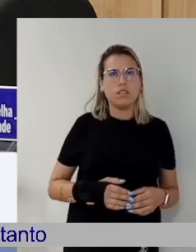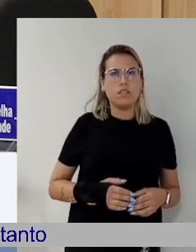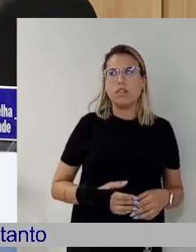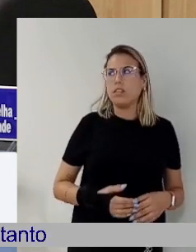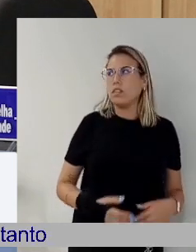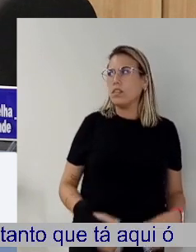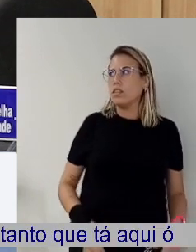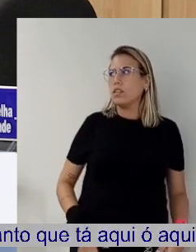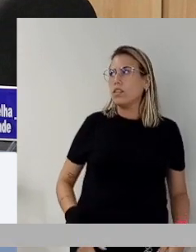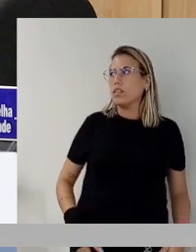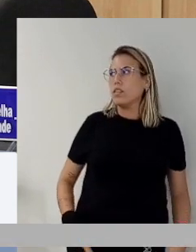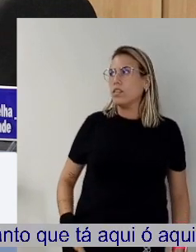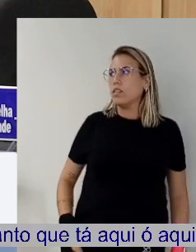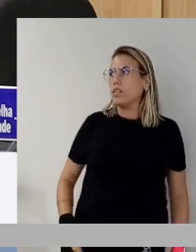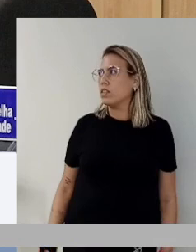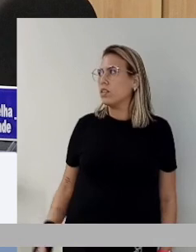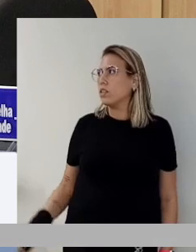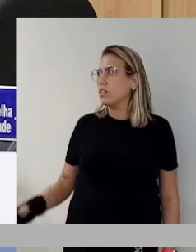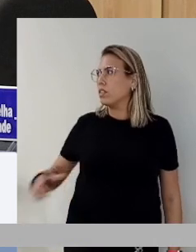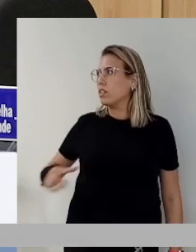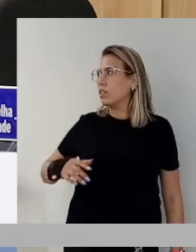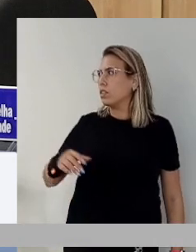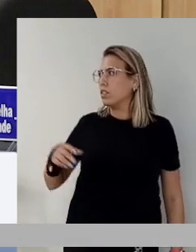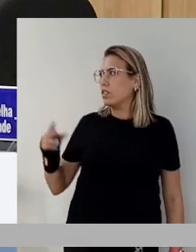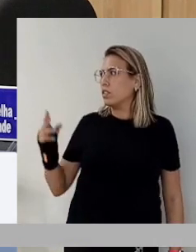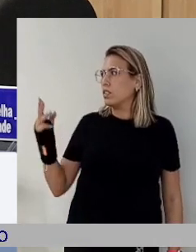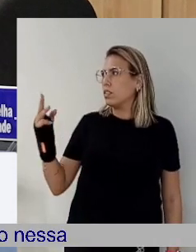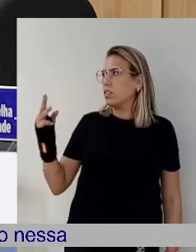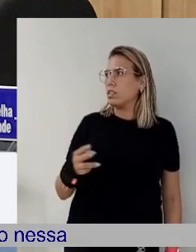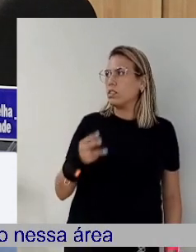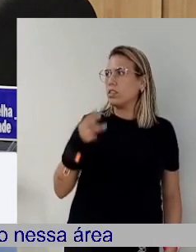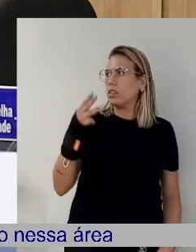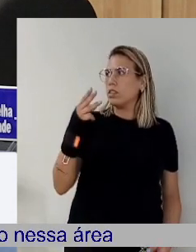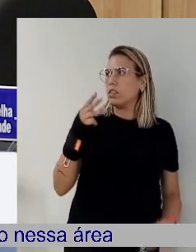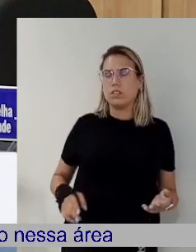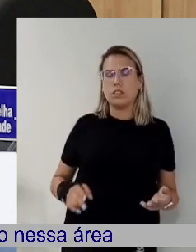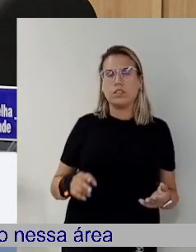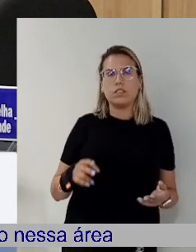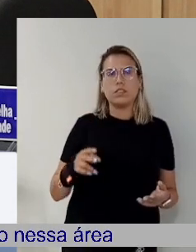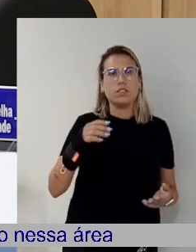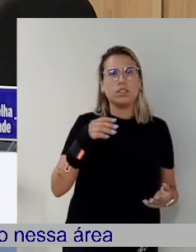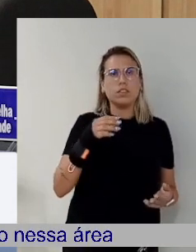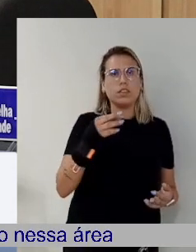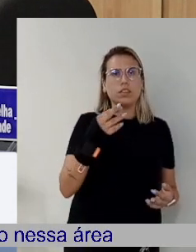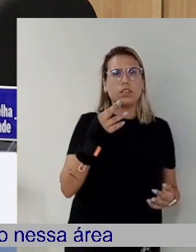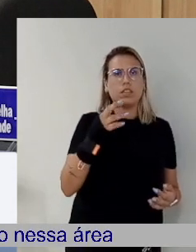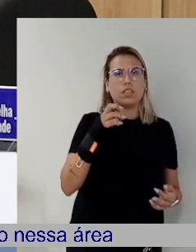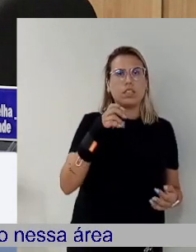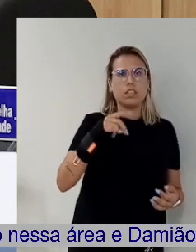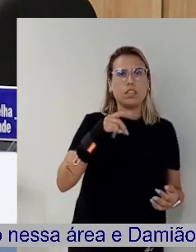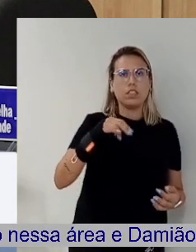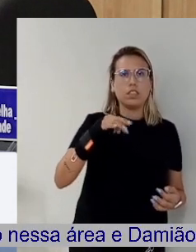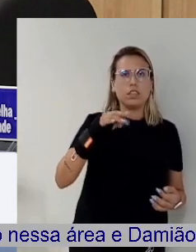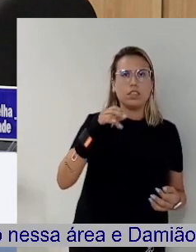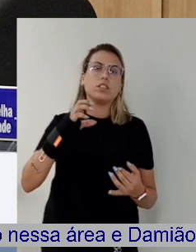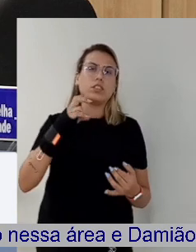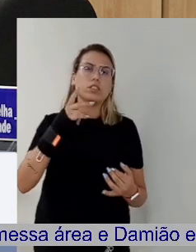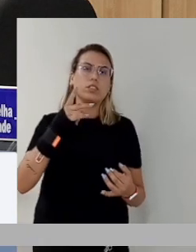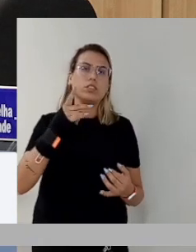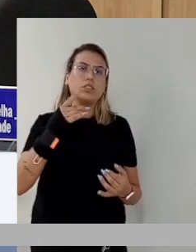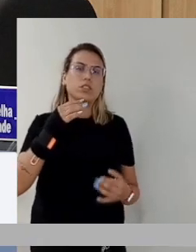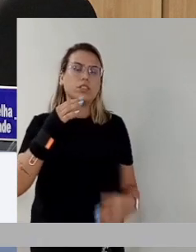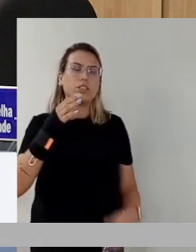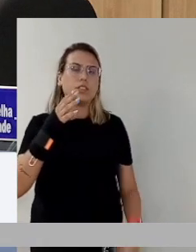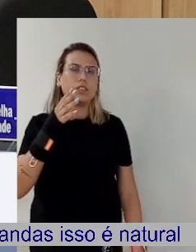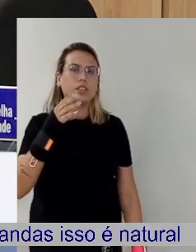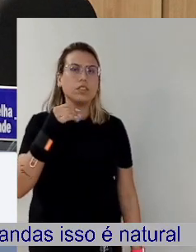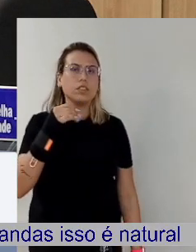ó aqui tem três vereadores que trabalh muito com essa área clein Chico Brito e Damião e as demandas isso é